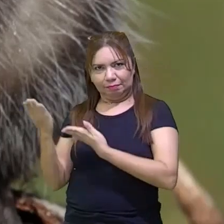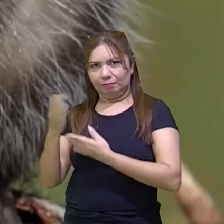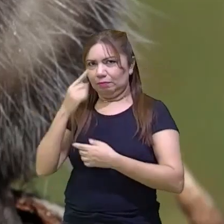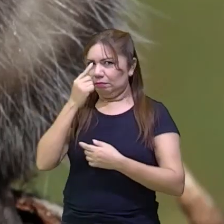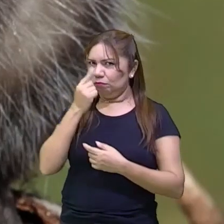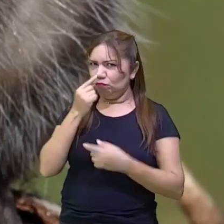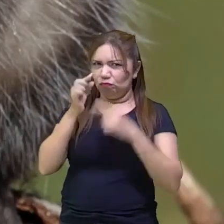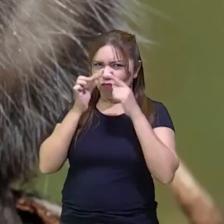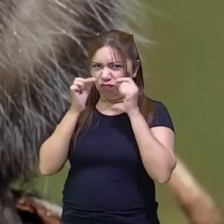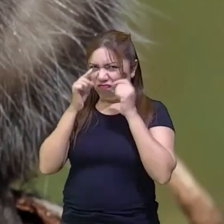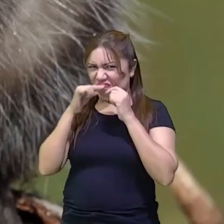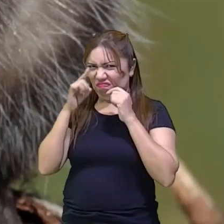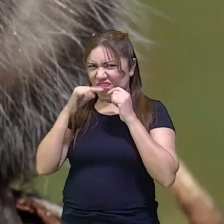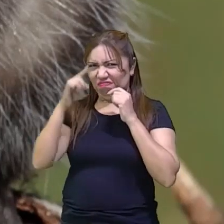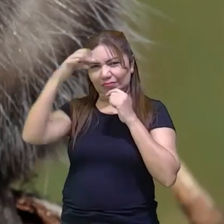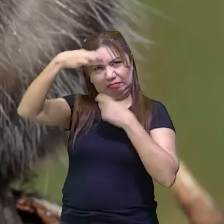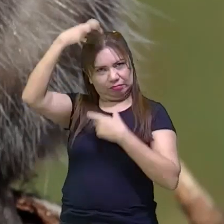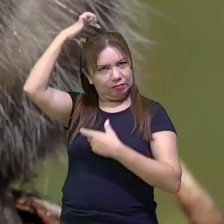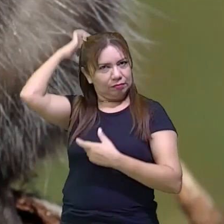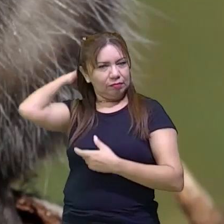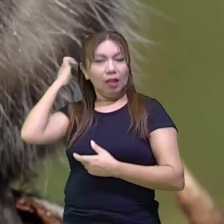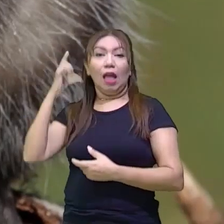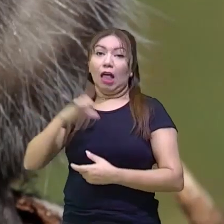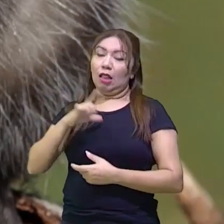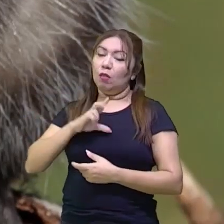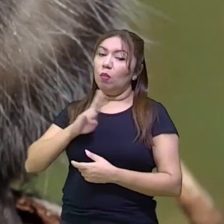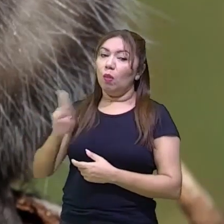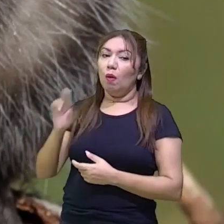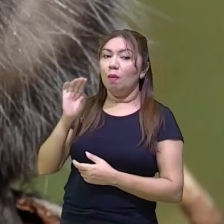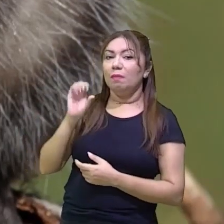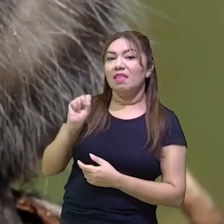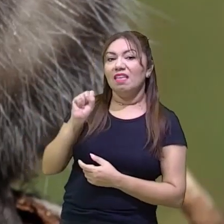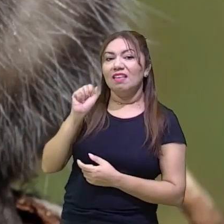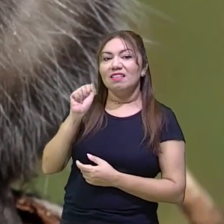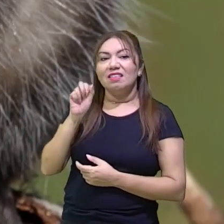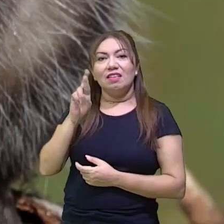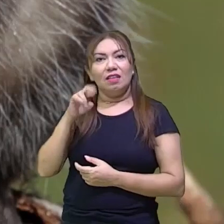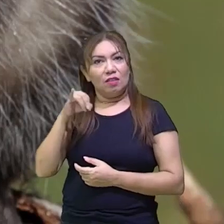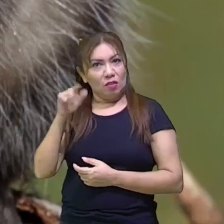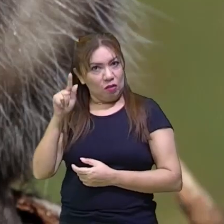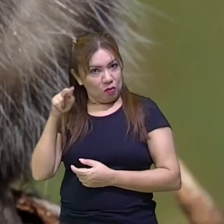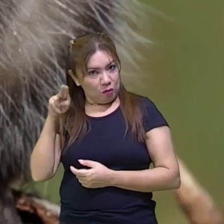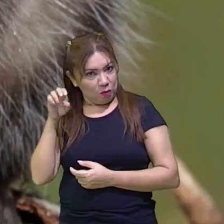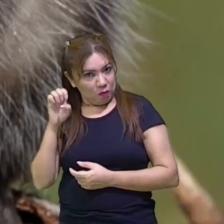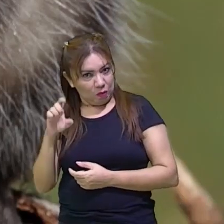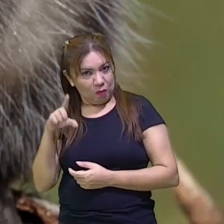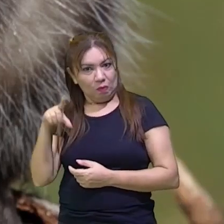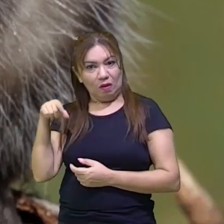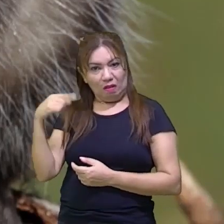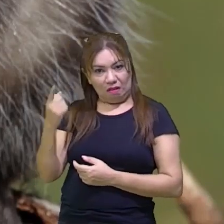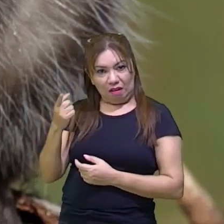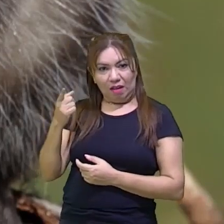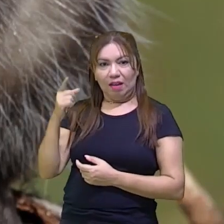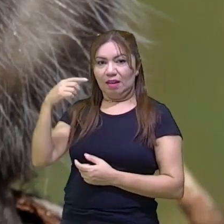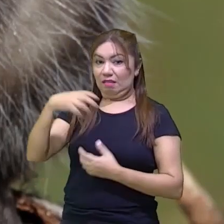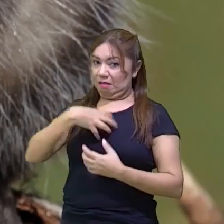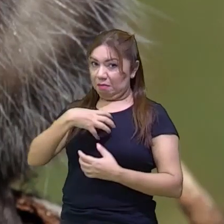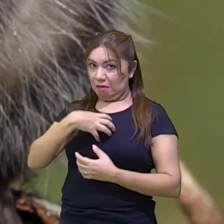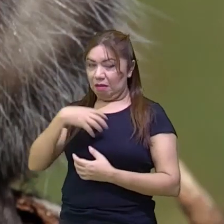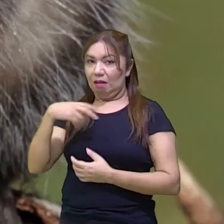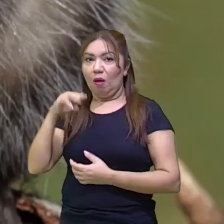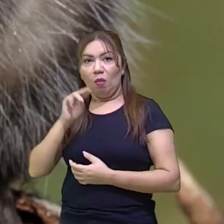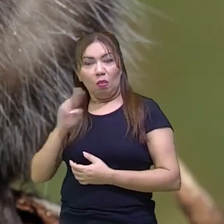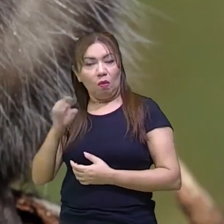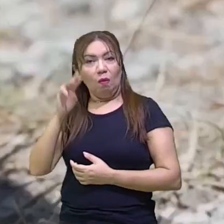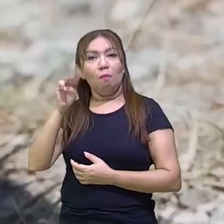O gambá, também chamado de sariguê, saruê ou sarigueia na Bahia, mucura